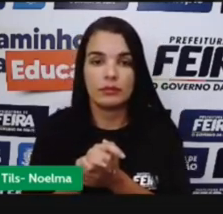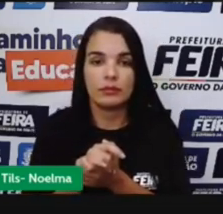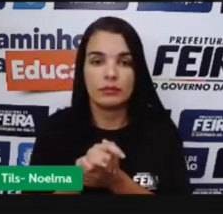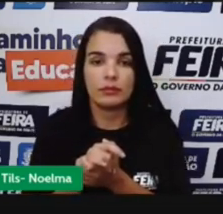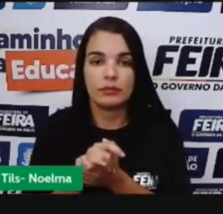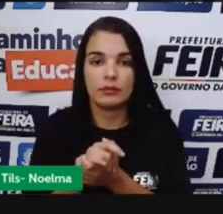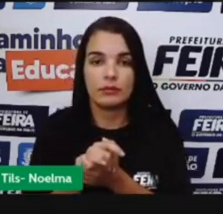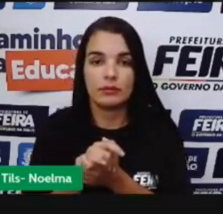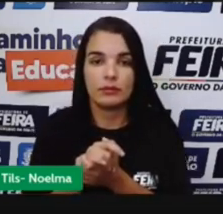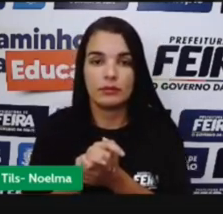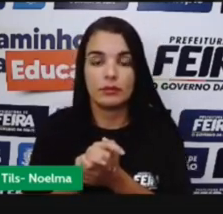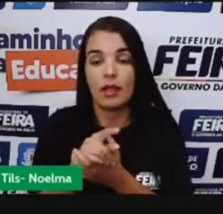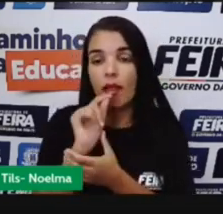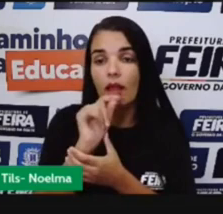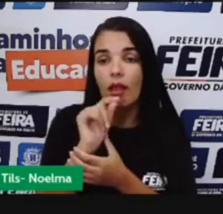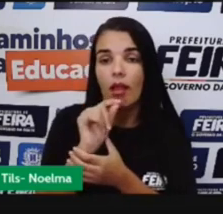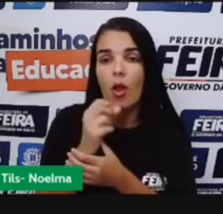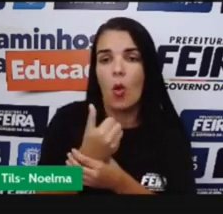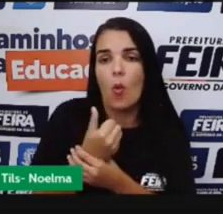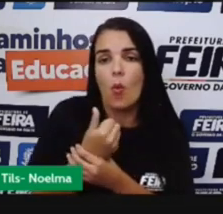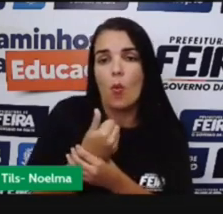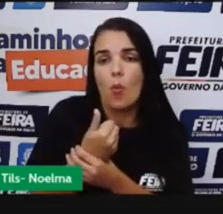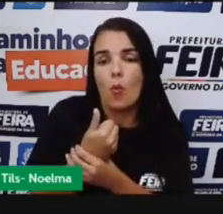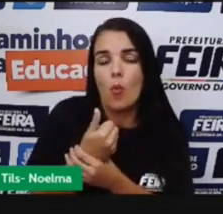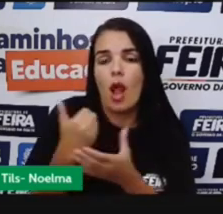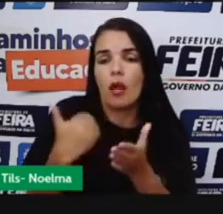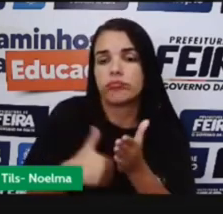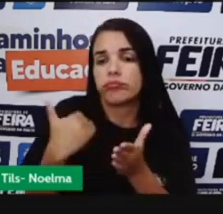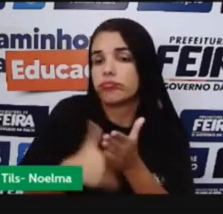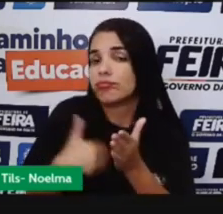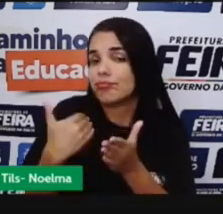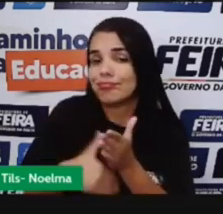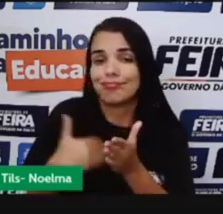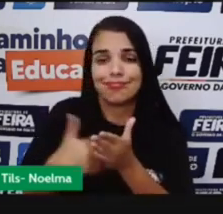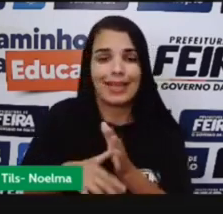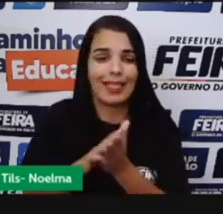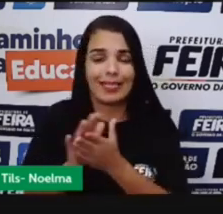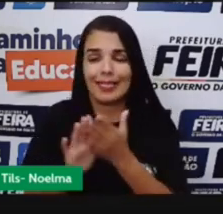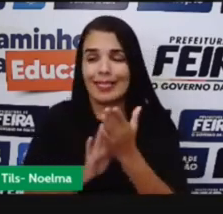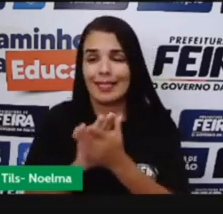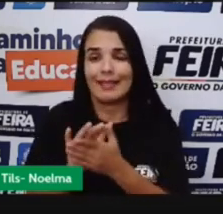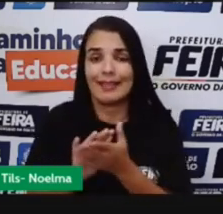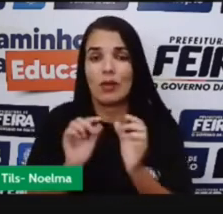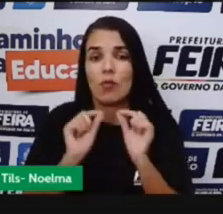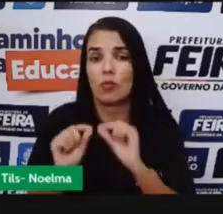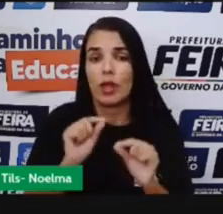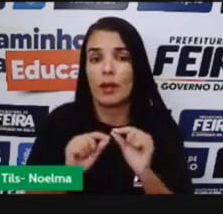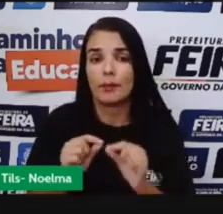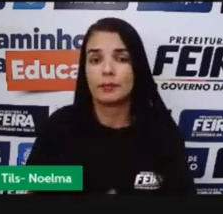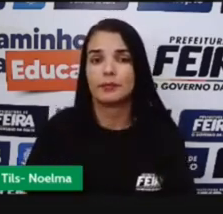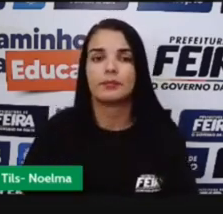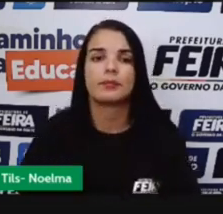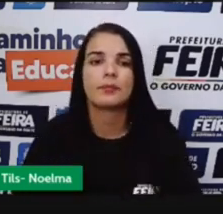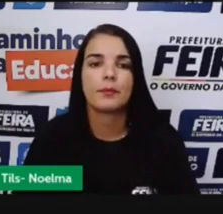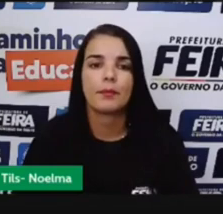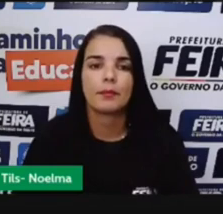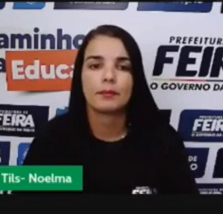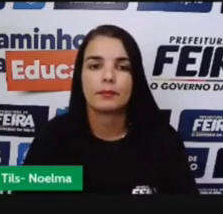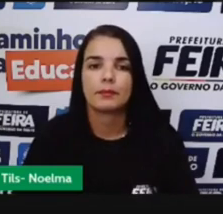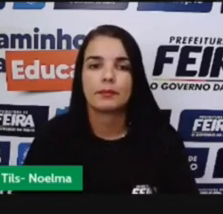E isso aqui que sobrou, que seria o numeral 1, não é nada mais, nada menos do que